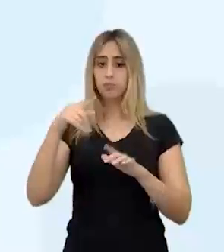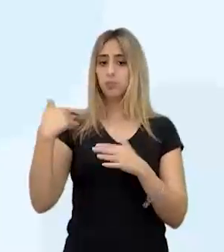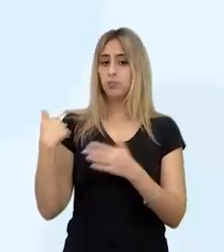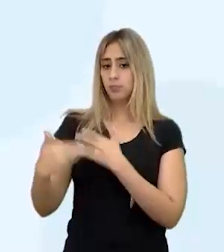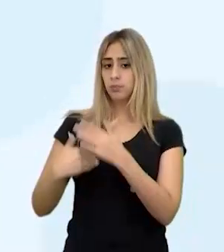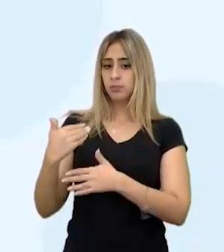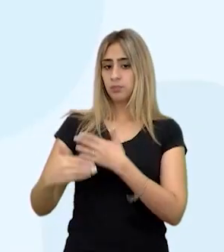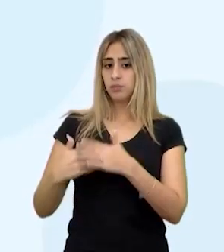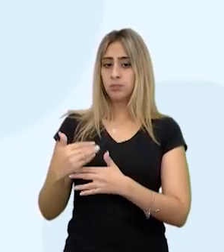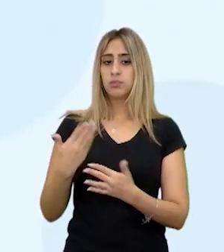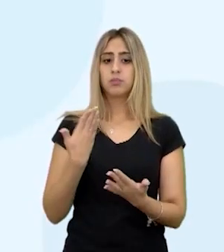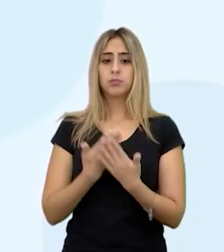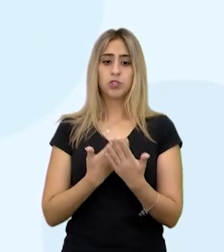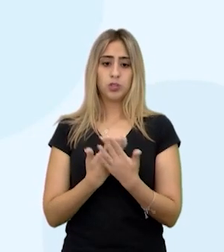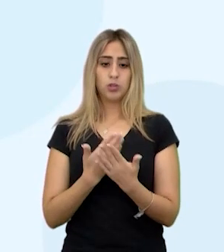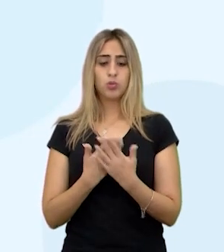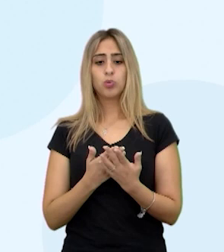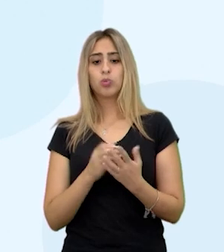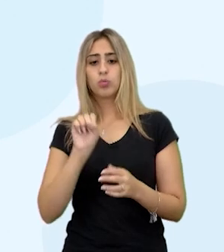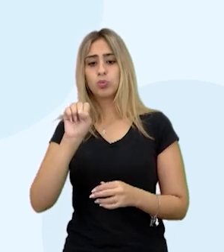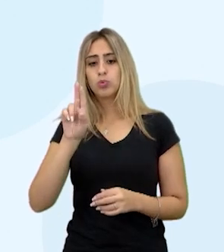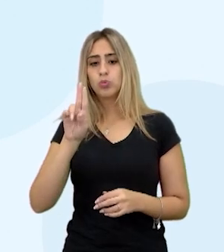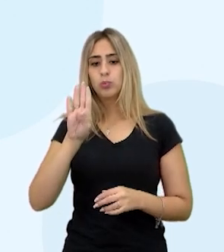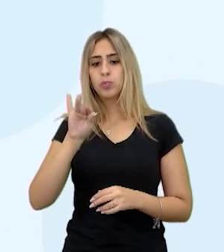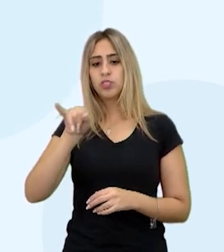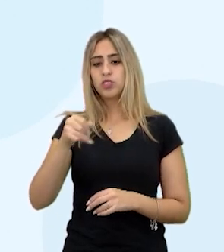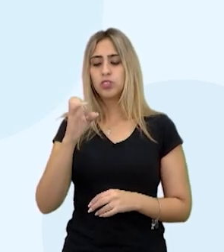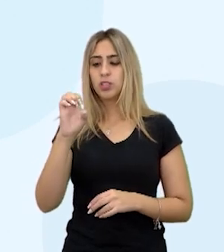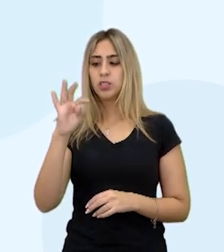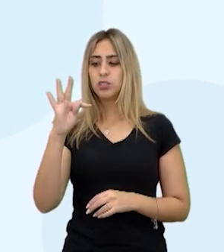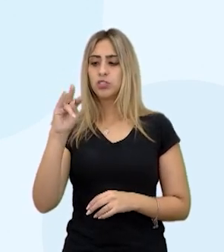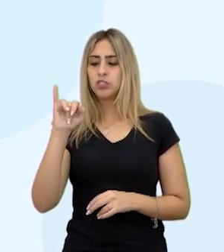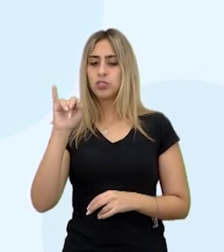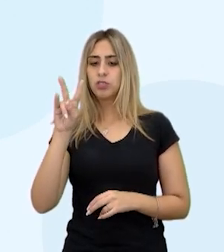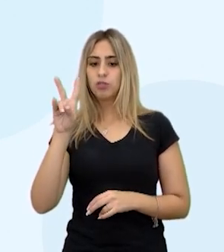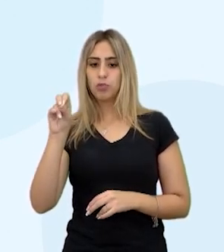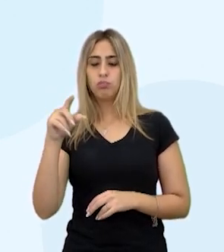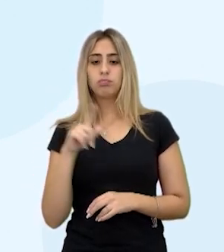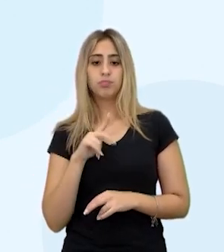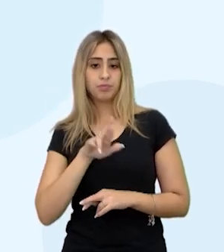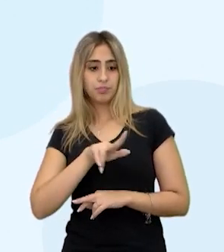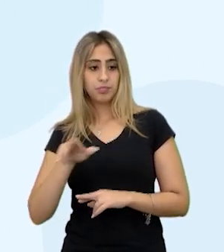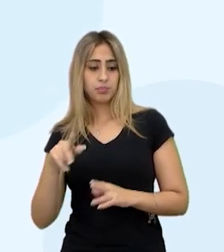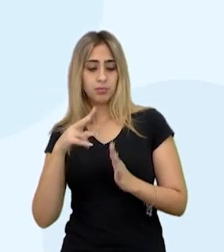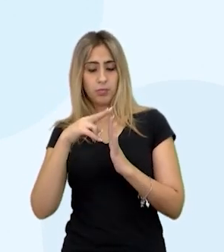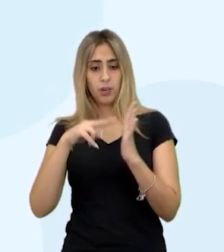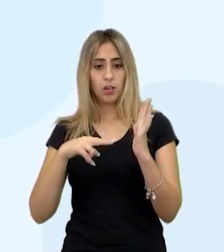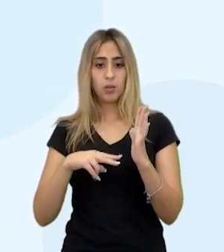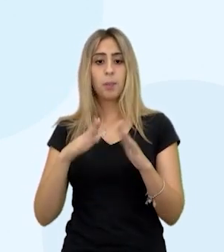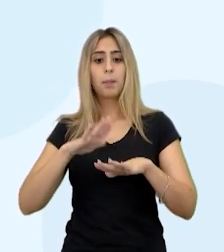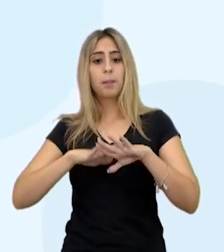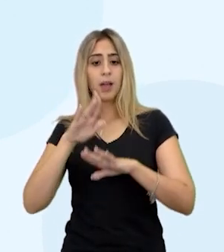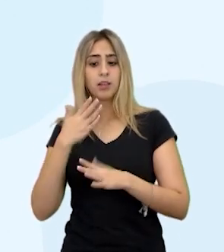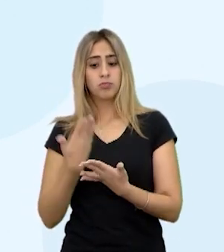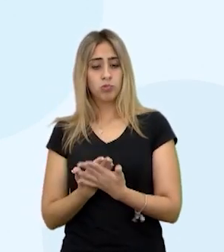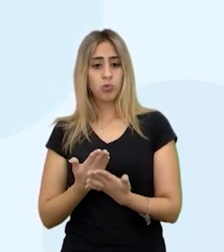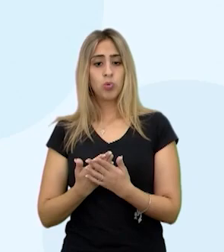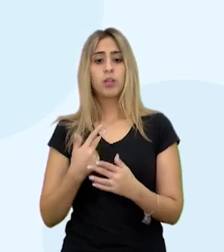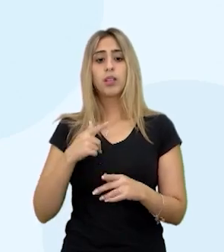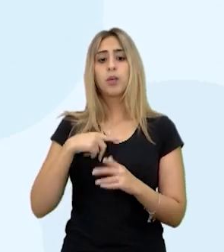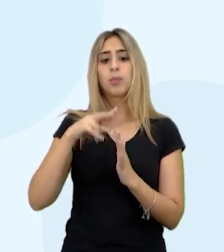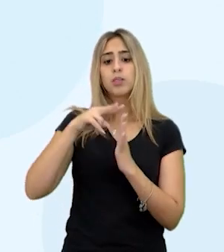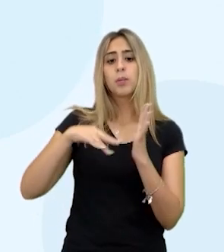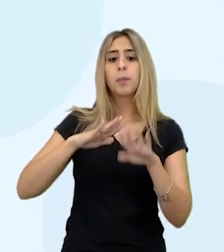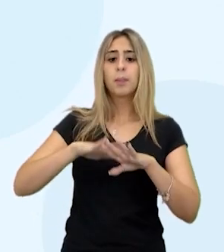processo acadêmico e subjetivo, né? Que nós temos duas formas de leitura. Nós temos uma leitura mais acadêmica e nós temos uma